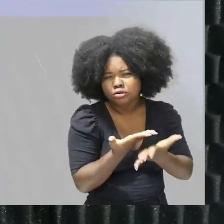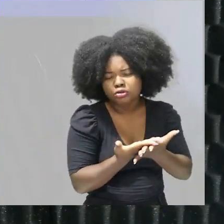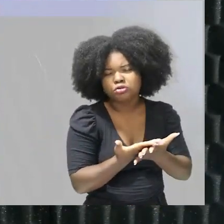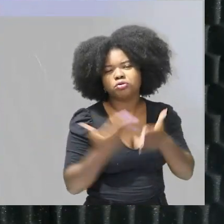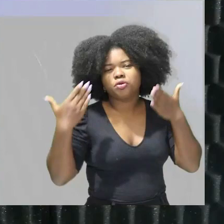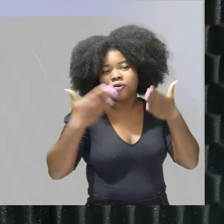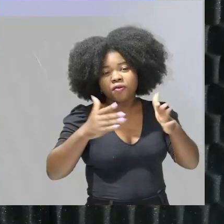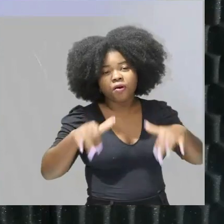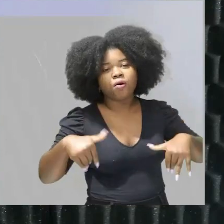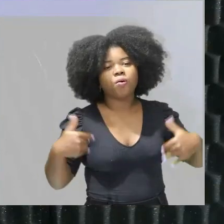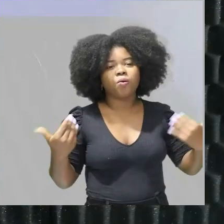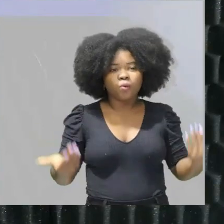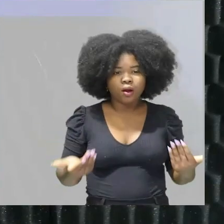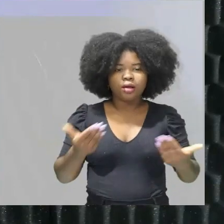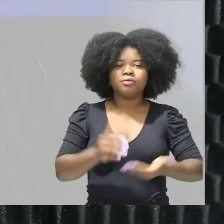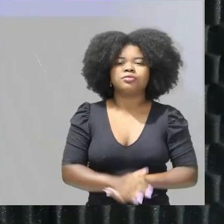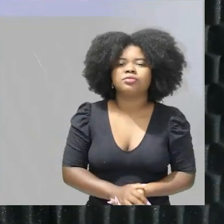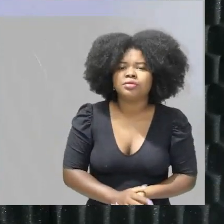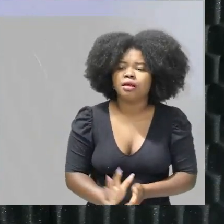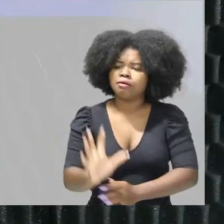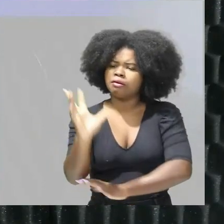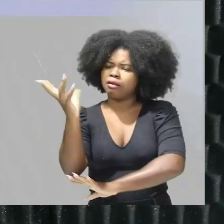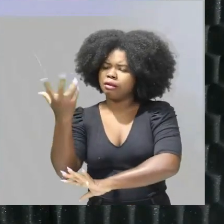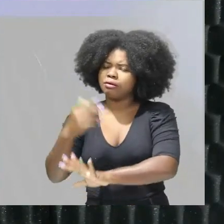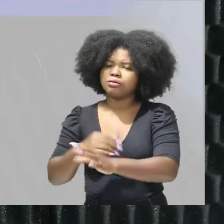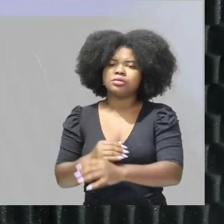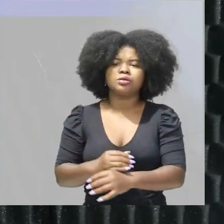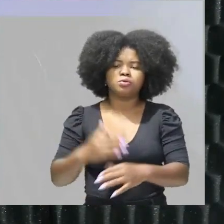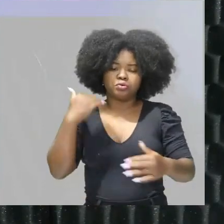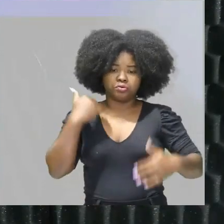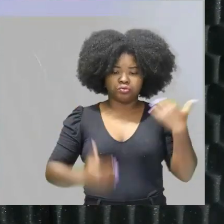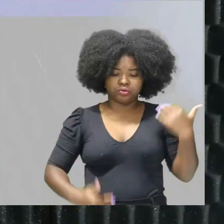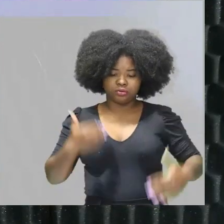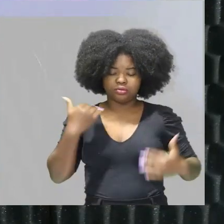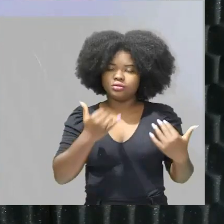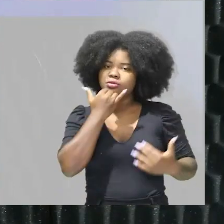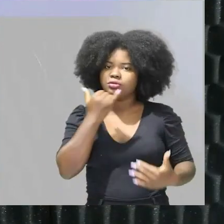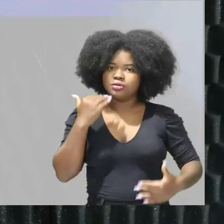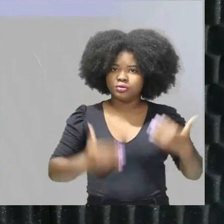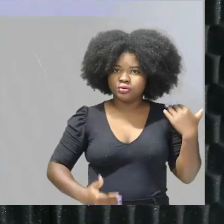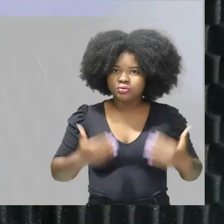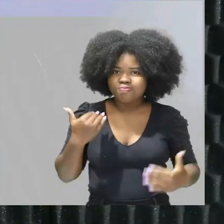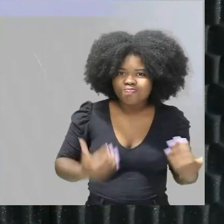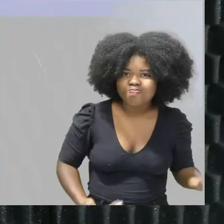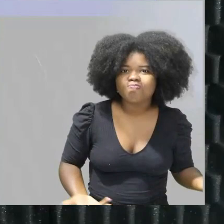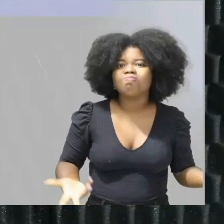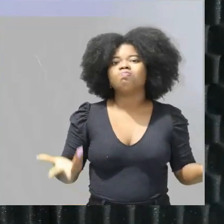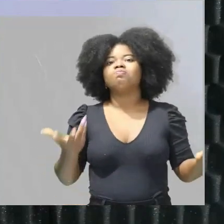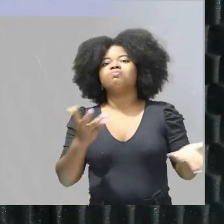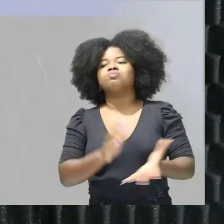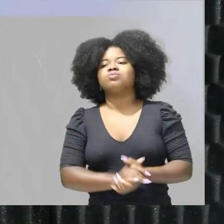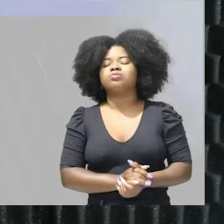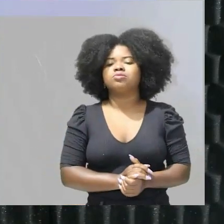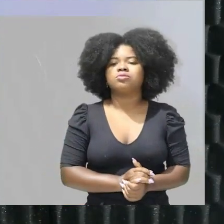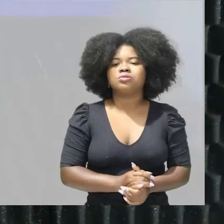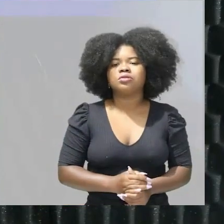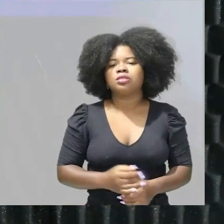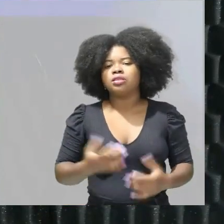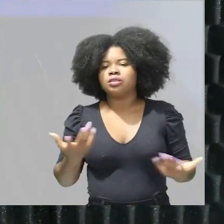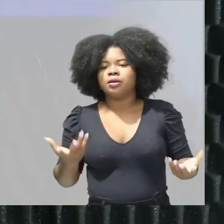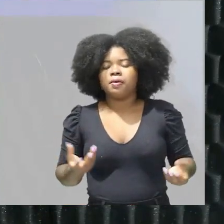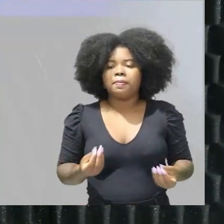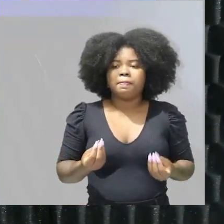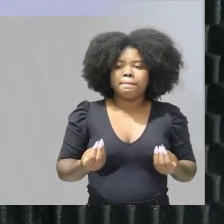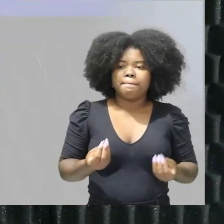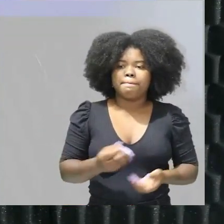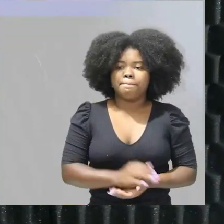a chamada questão da natureza física no desenvolvimento dessa física dessa natureza mais natural como a gente